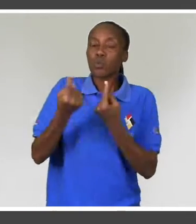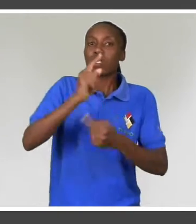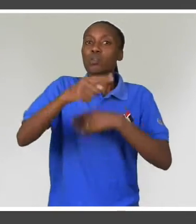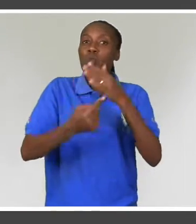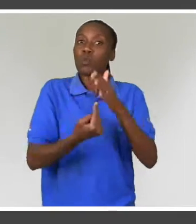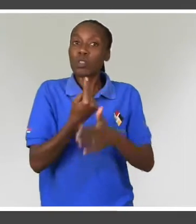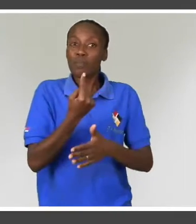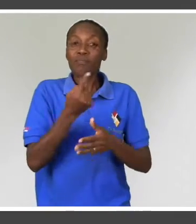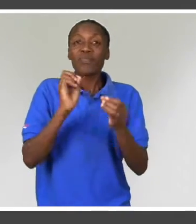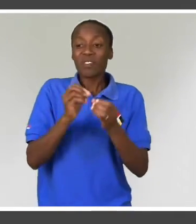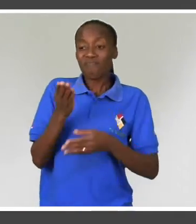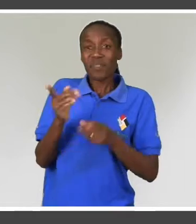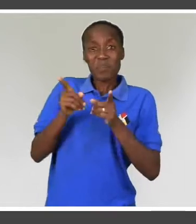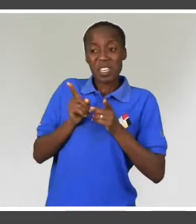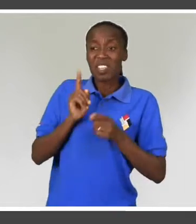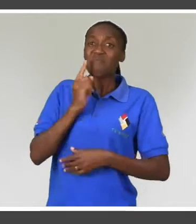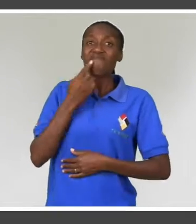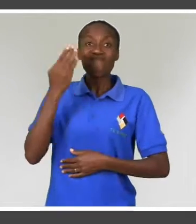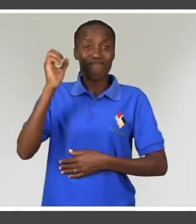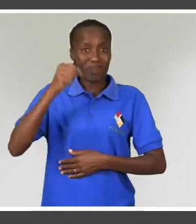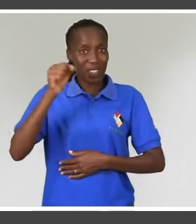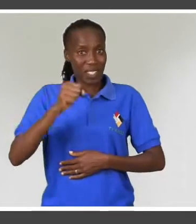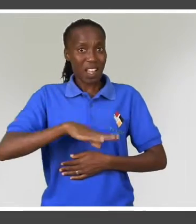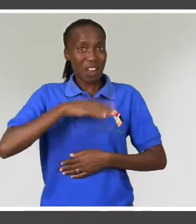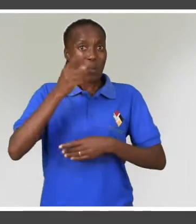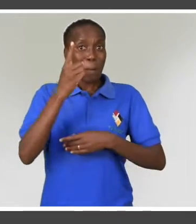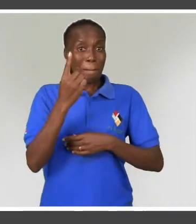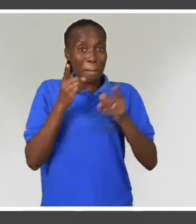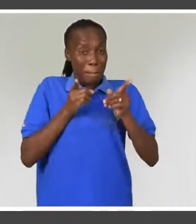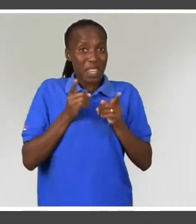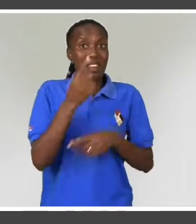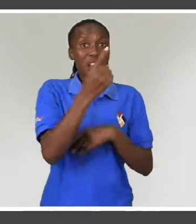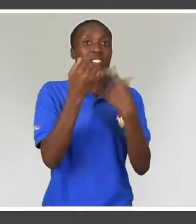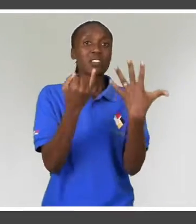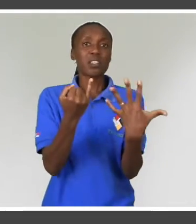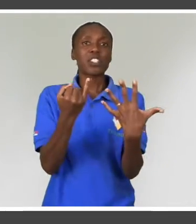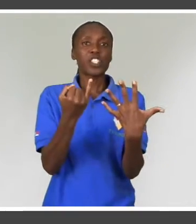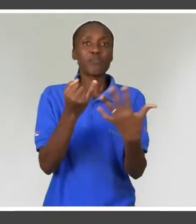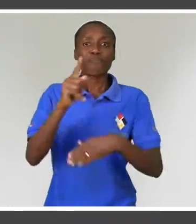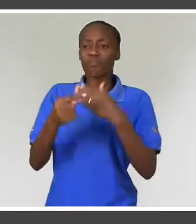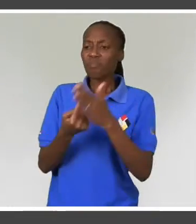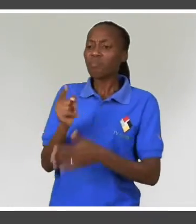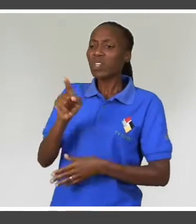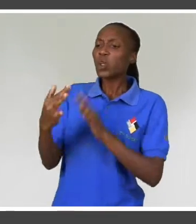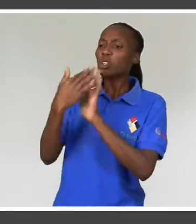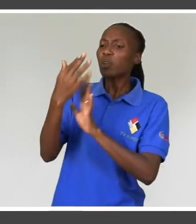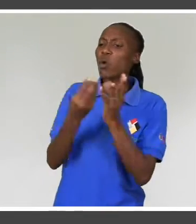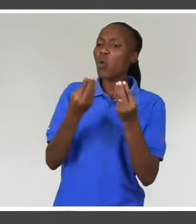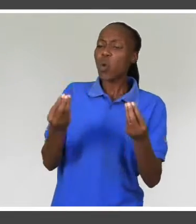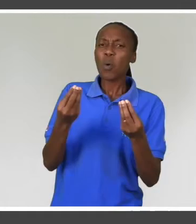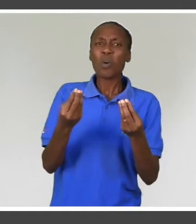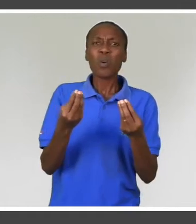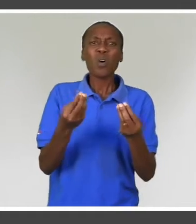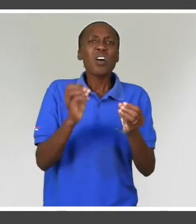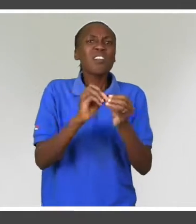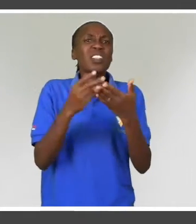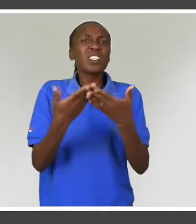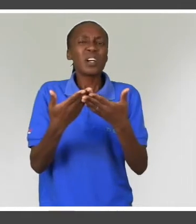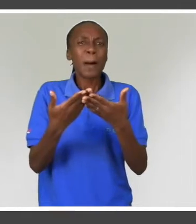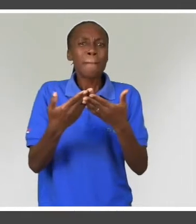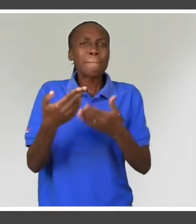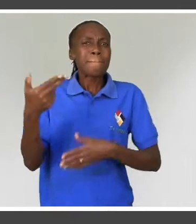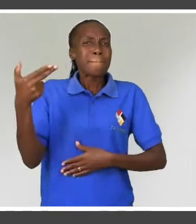da situação que aconteceu. Era a menor? Era a menor? Sim, 106 anos. 106 anos, sim. O que aconteceu, explica